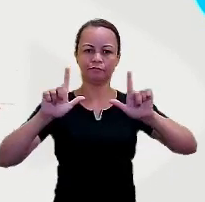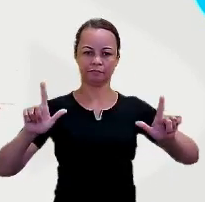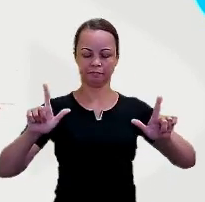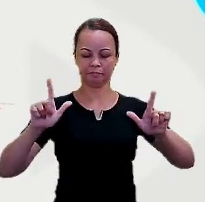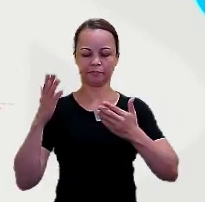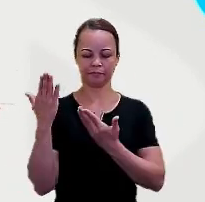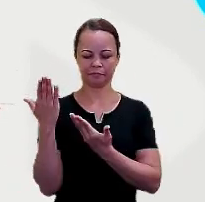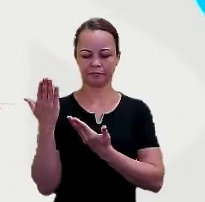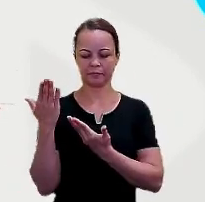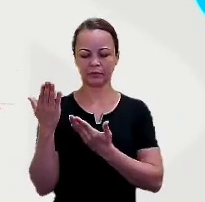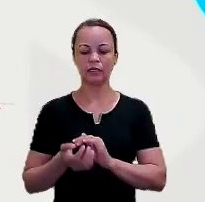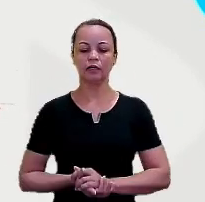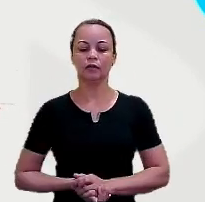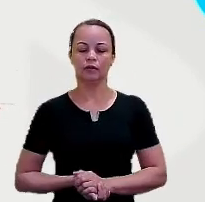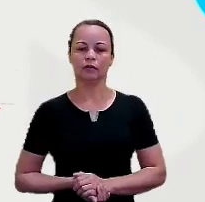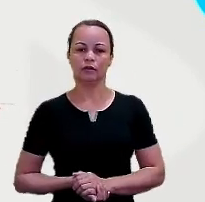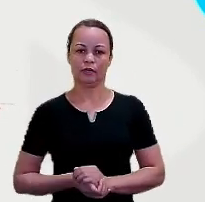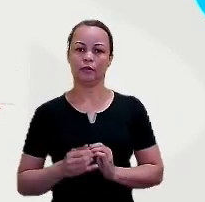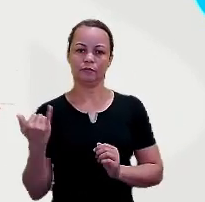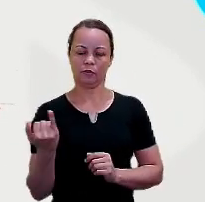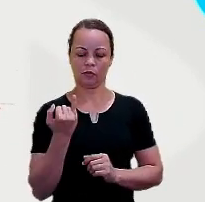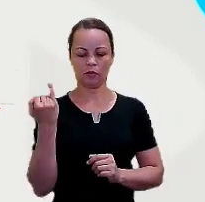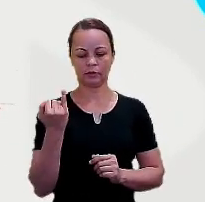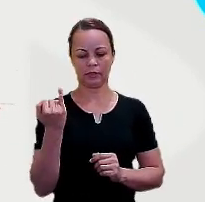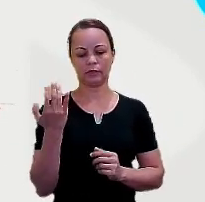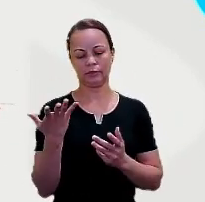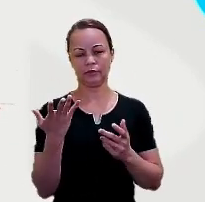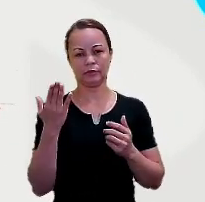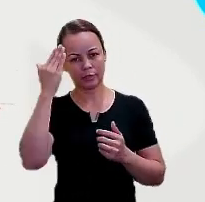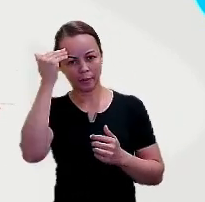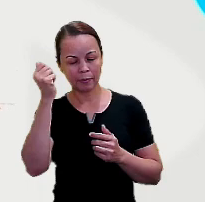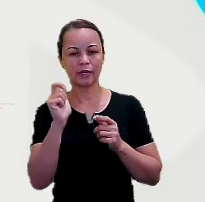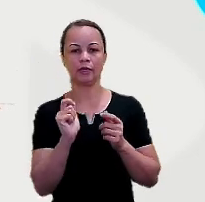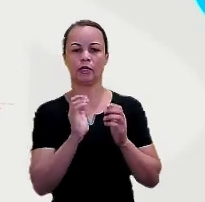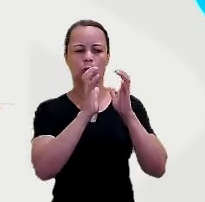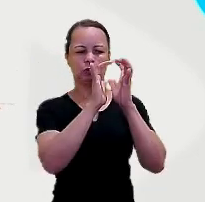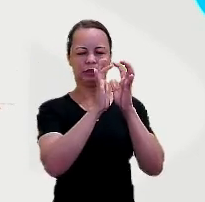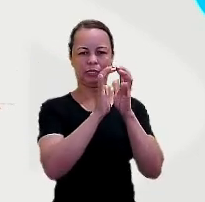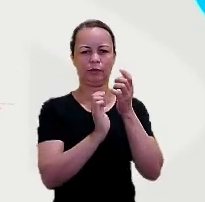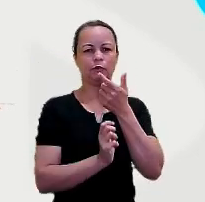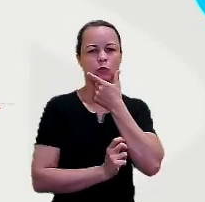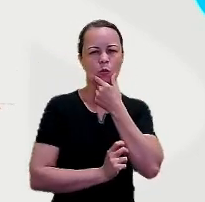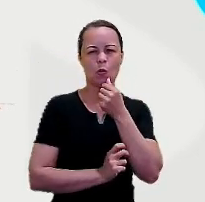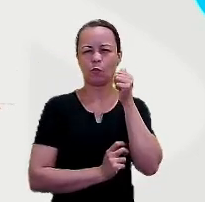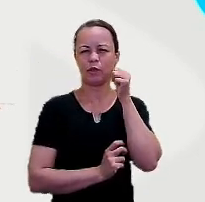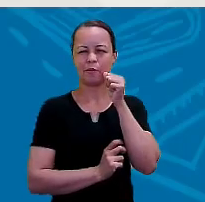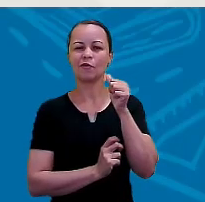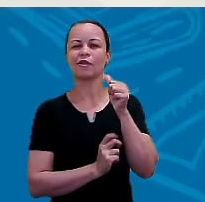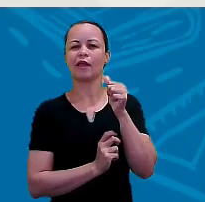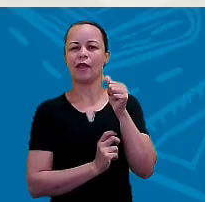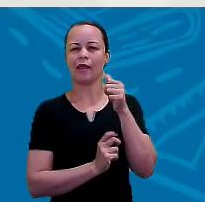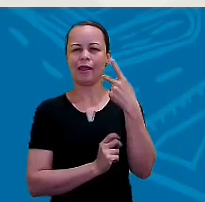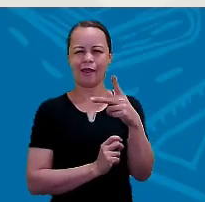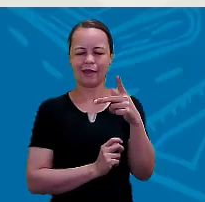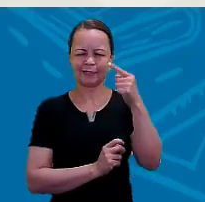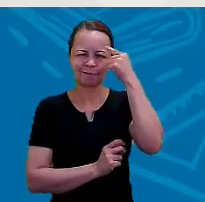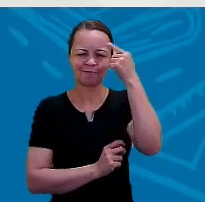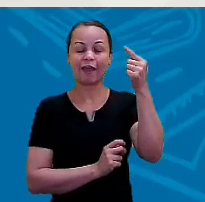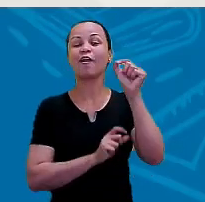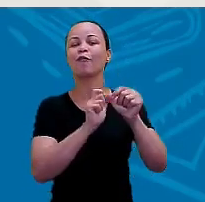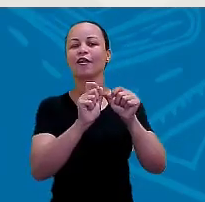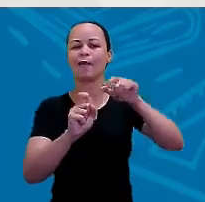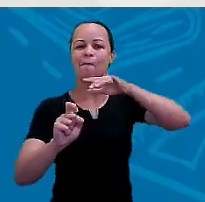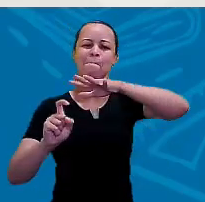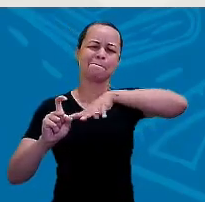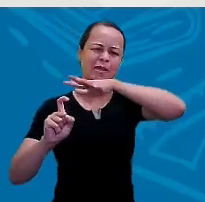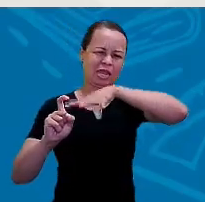é importante a gente entender. O cérebro masculino e o cérebro feminino, essa ideia é mito. Existe apenas uma coisa que a